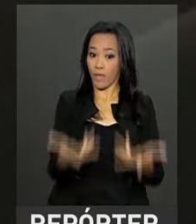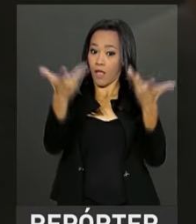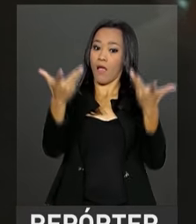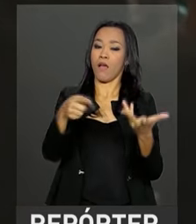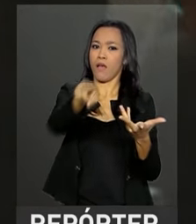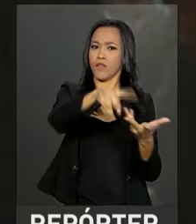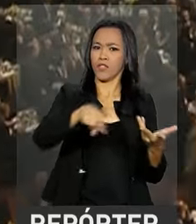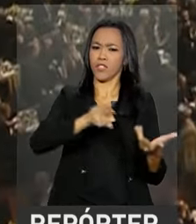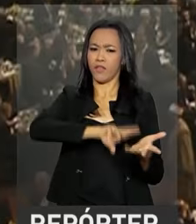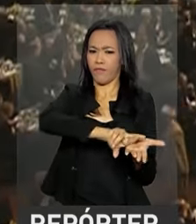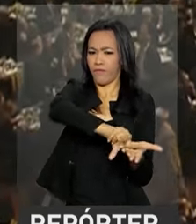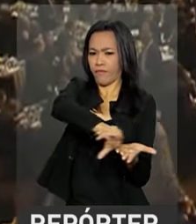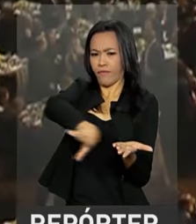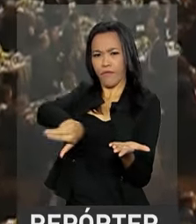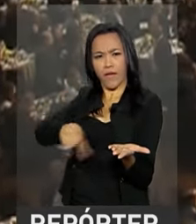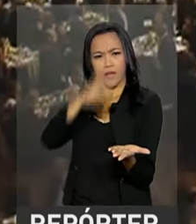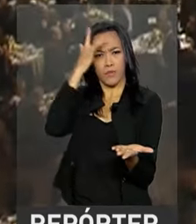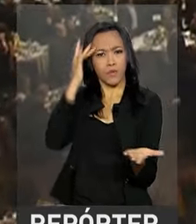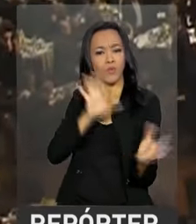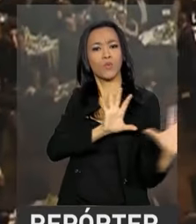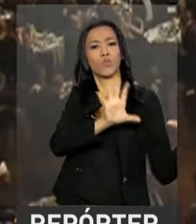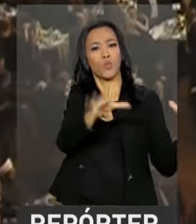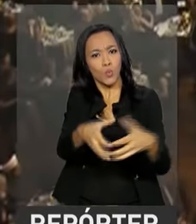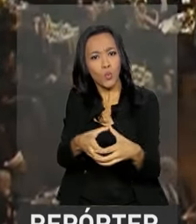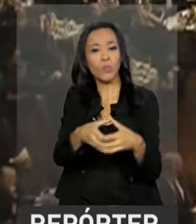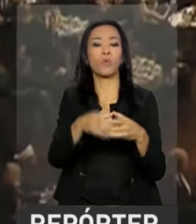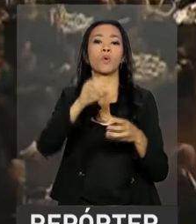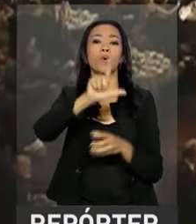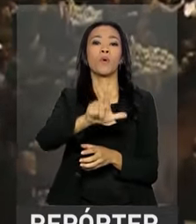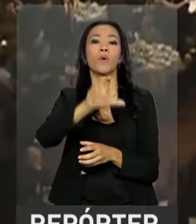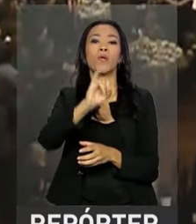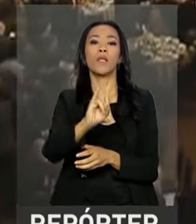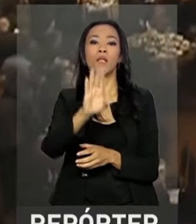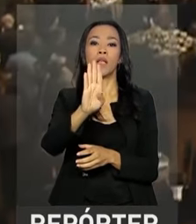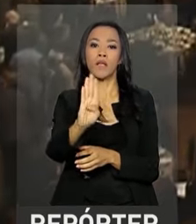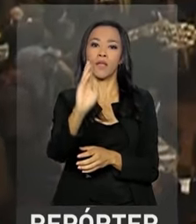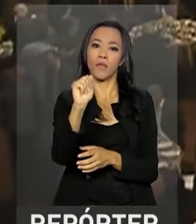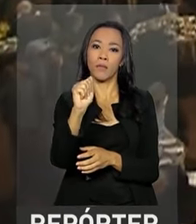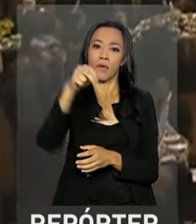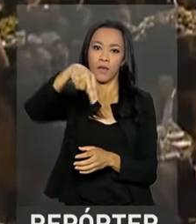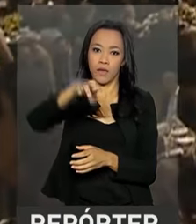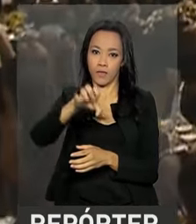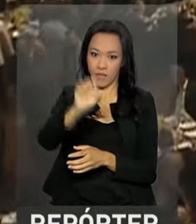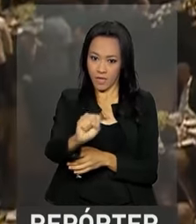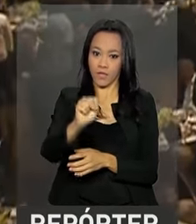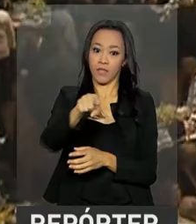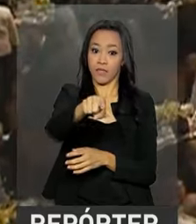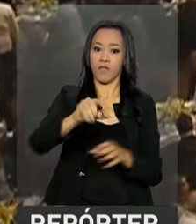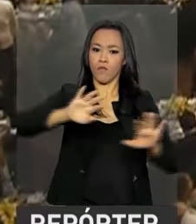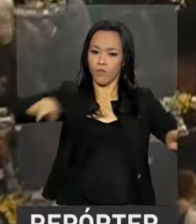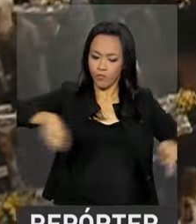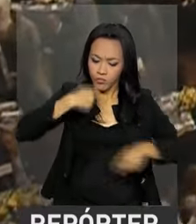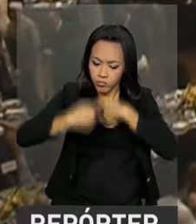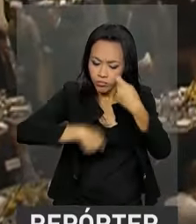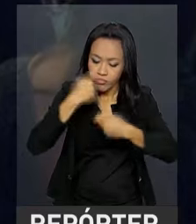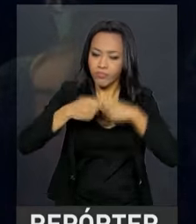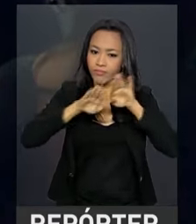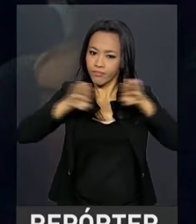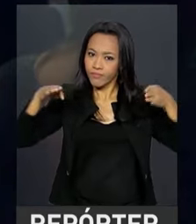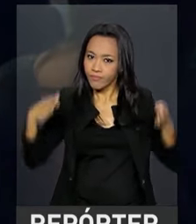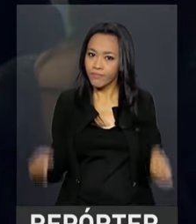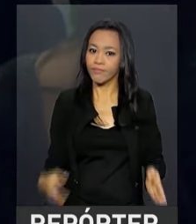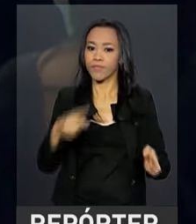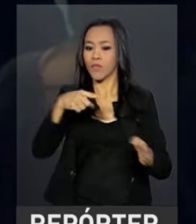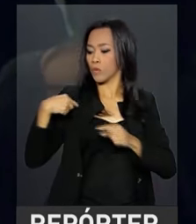reuniu integrantes da comunidade libanesa de todo o país segundo os organizadores o jantar foi a forma escolhida pelos descendentes